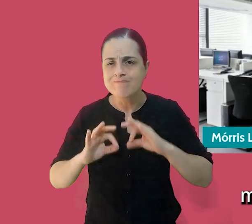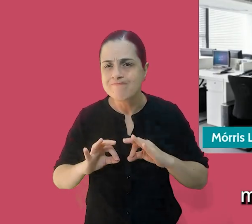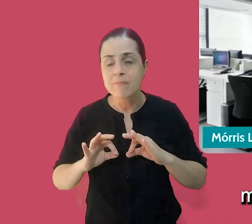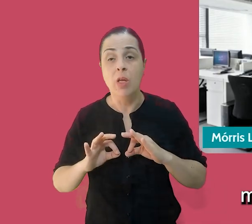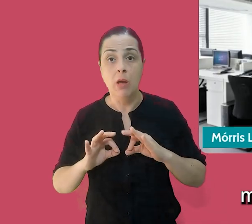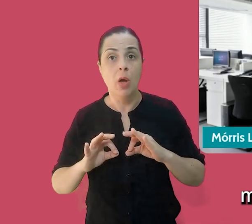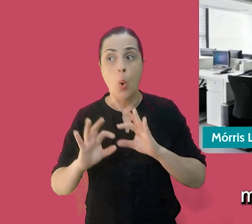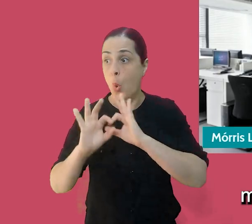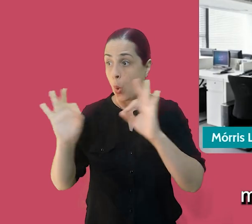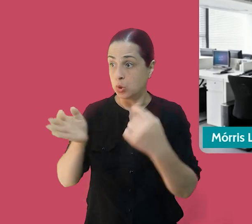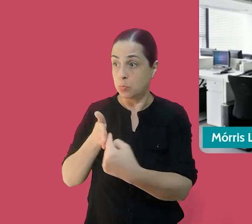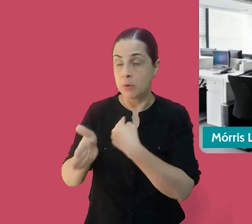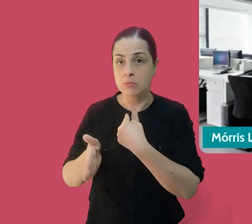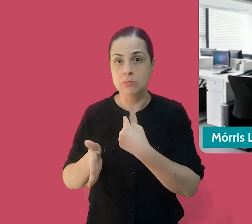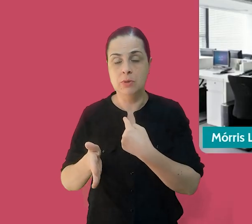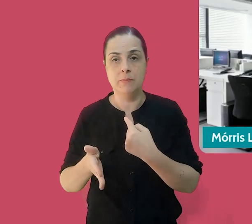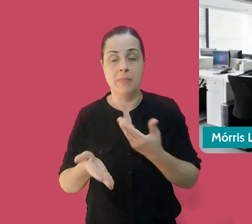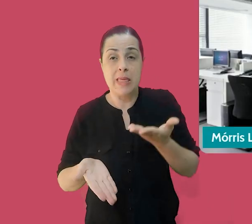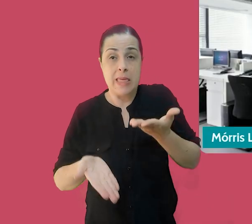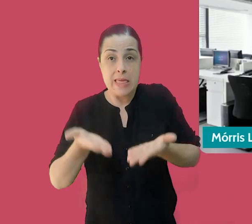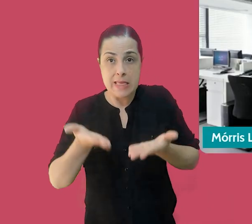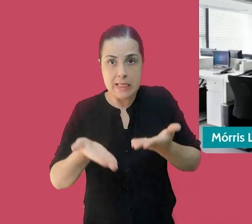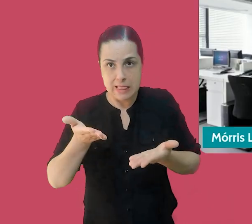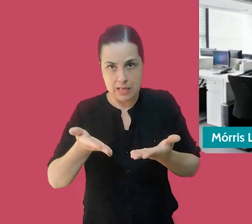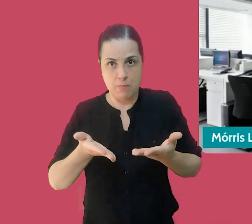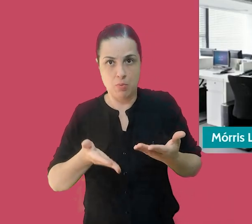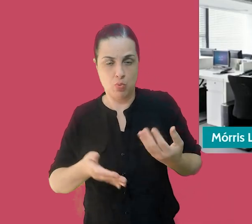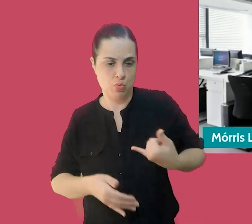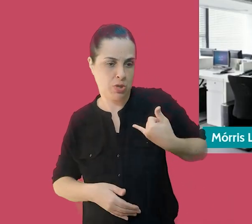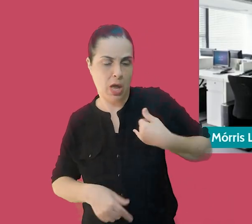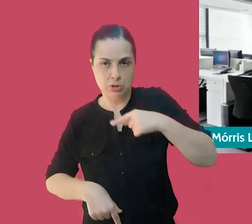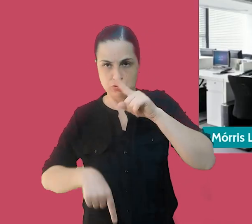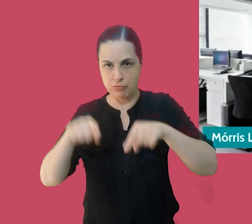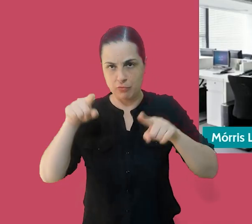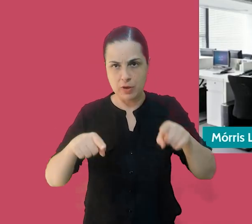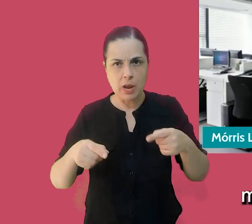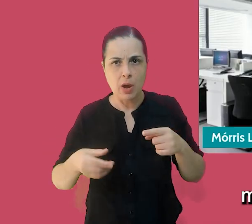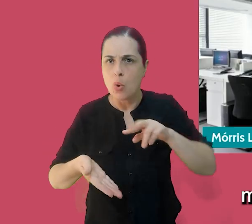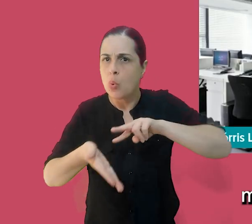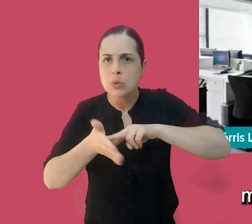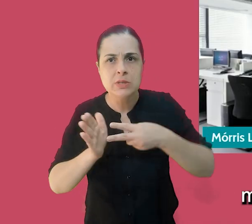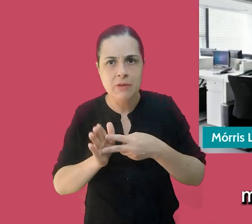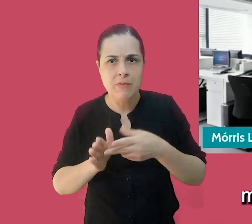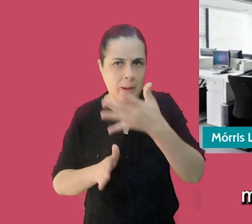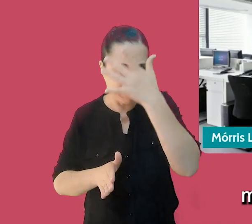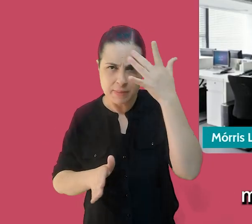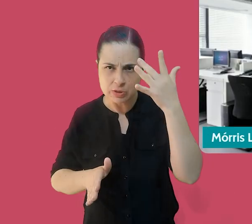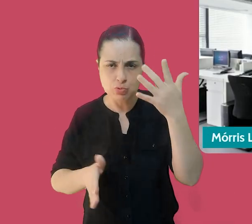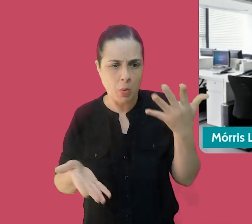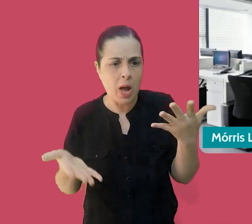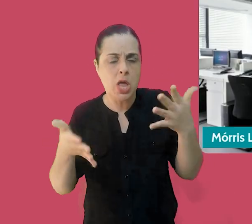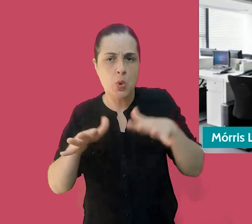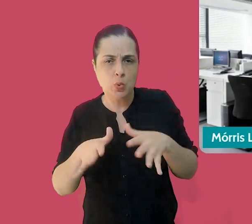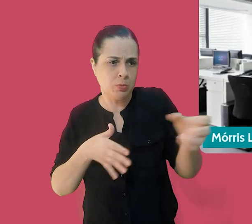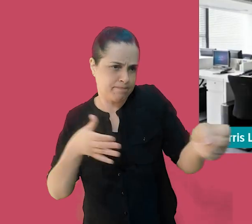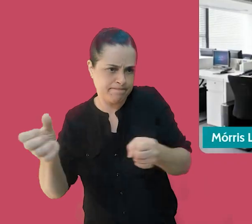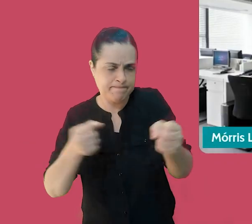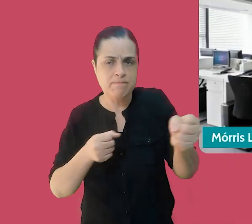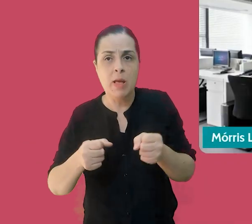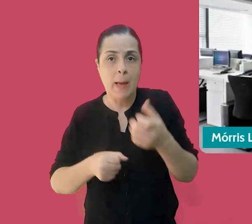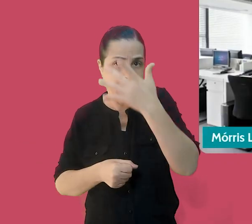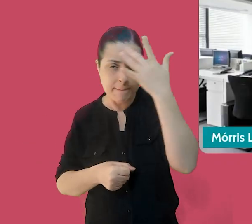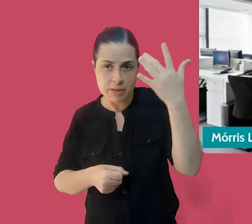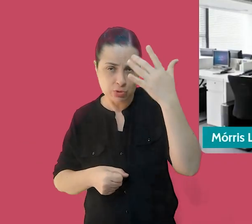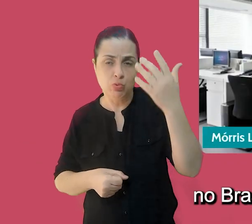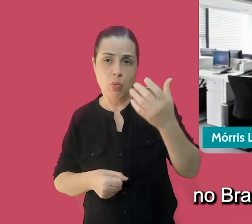maior equilíbrio geracional, costuma ser incluir mais pessoas mais velhas, porque quando a gente